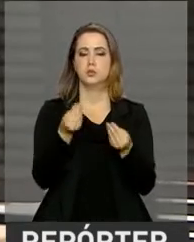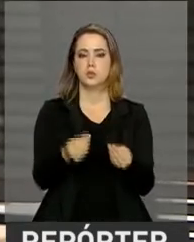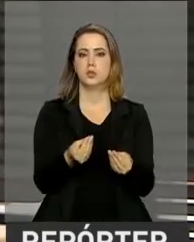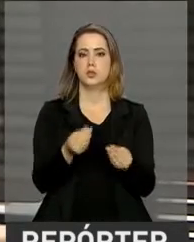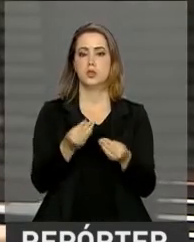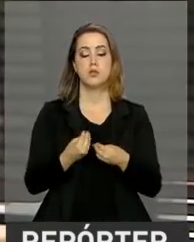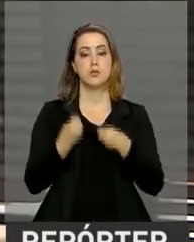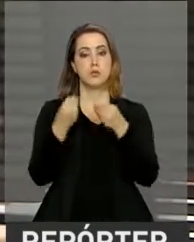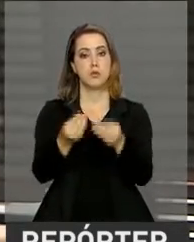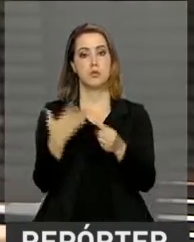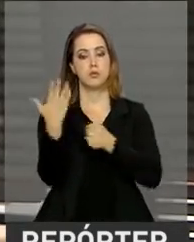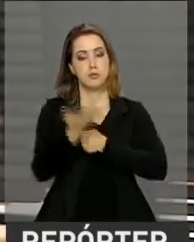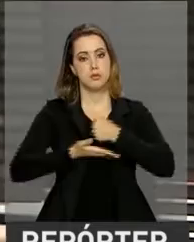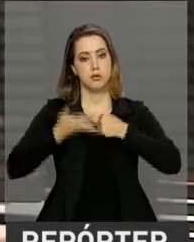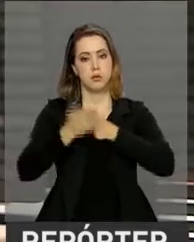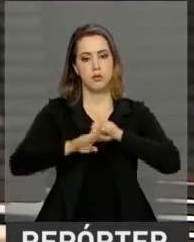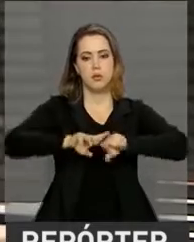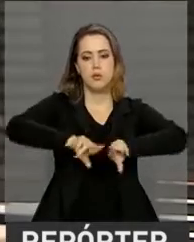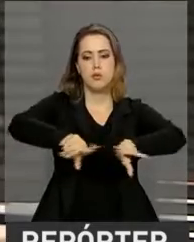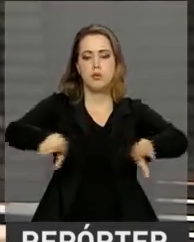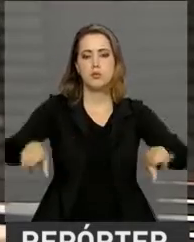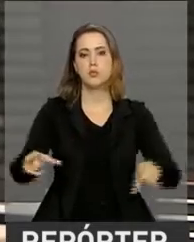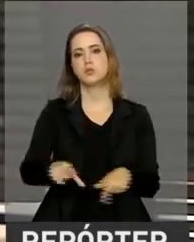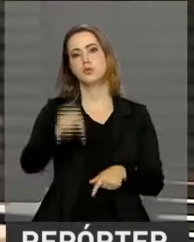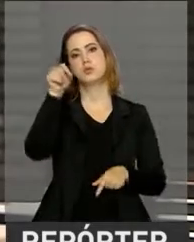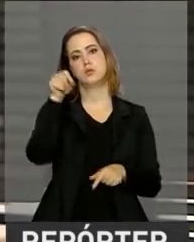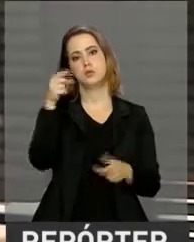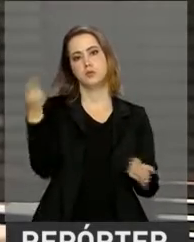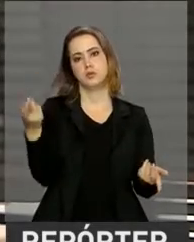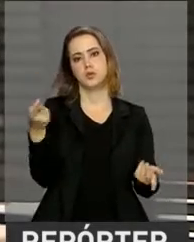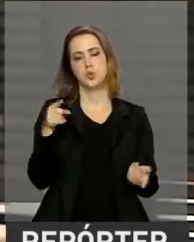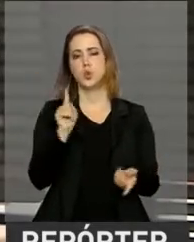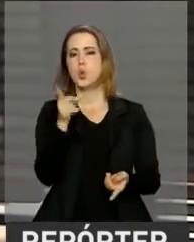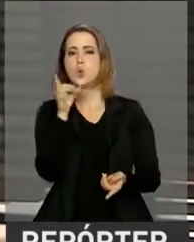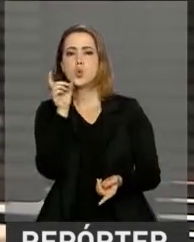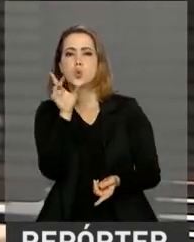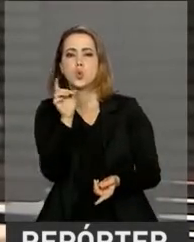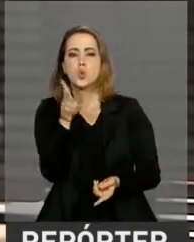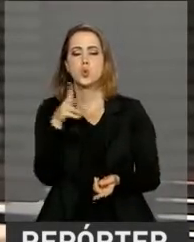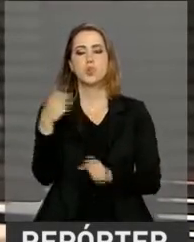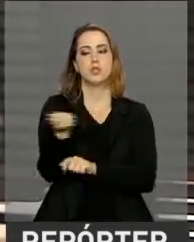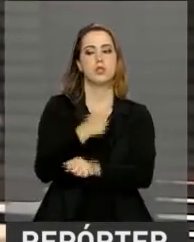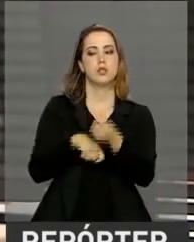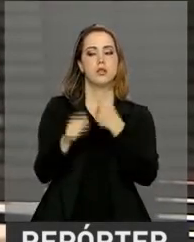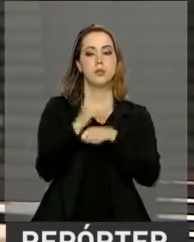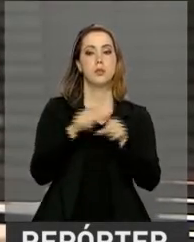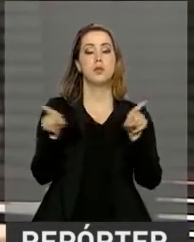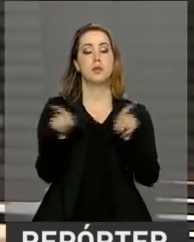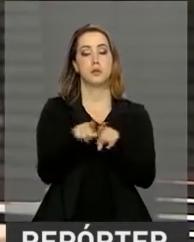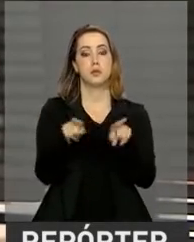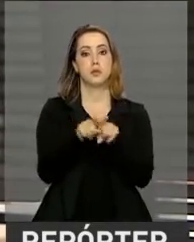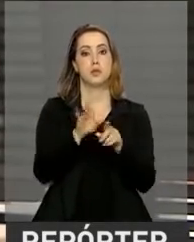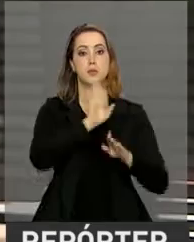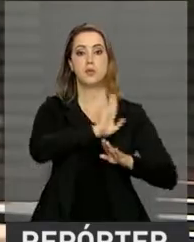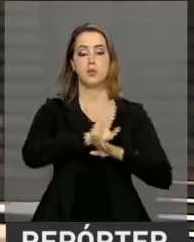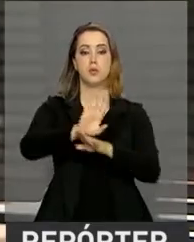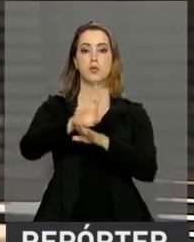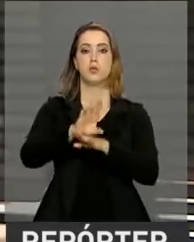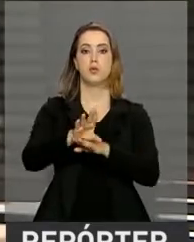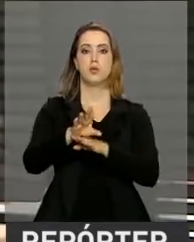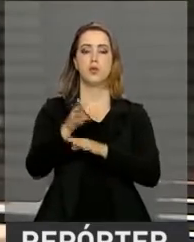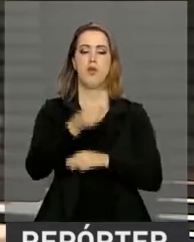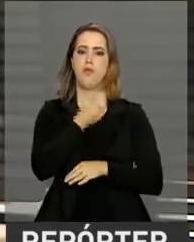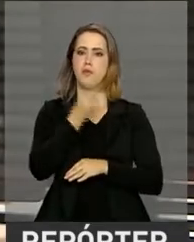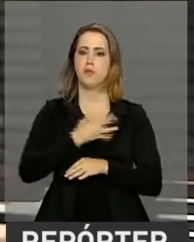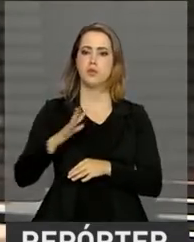dando a base para várias decisões é não apenas do ponto de vista econômico mas que vai influenciar a vida de